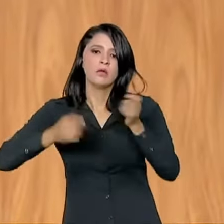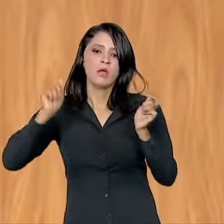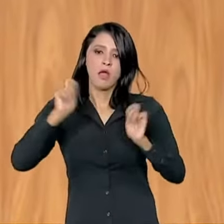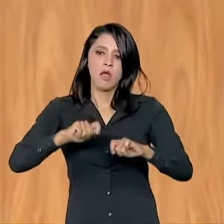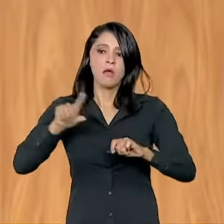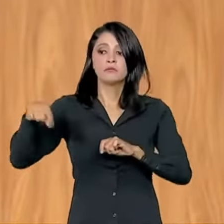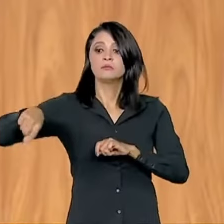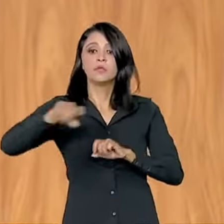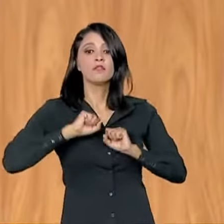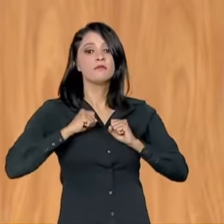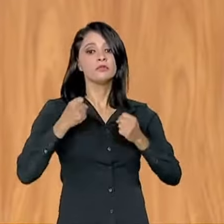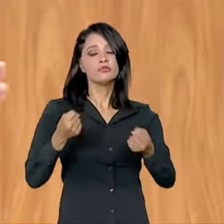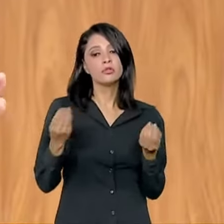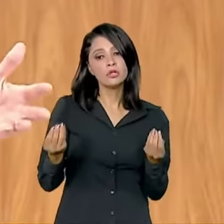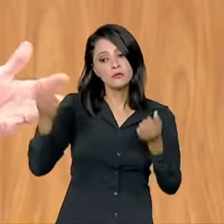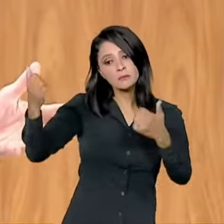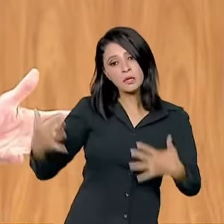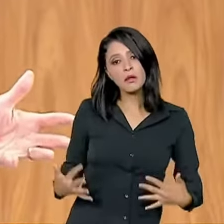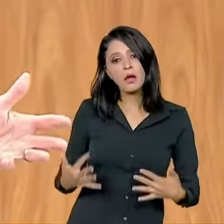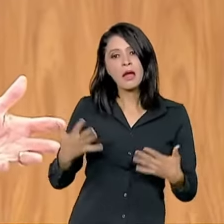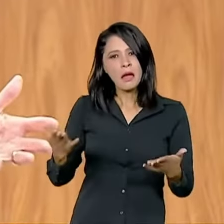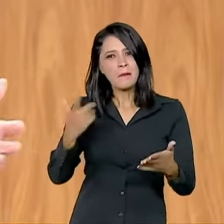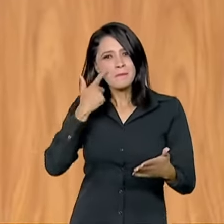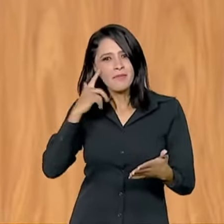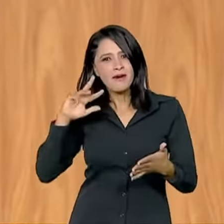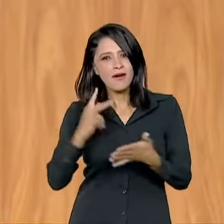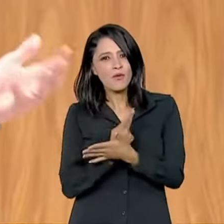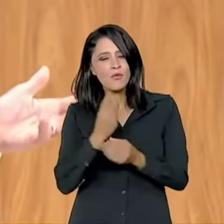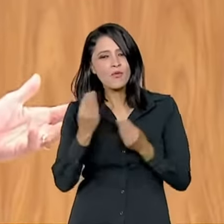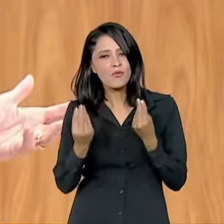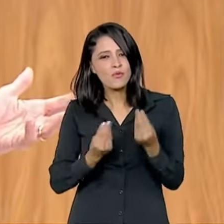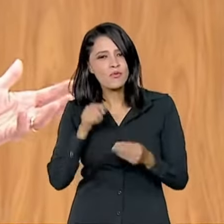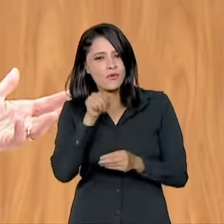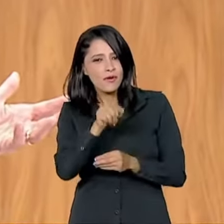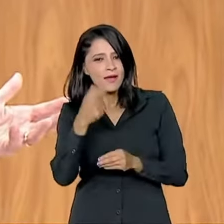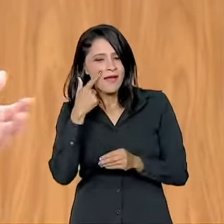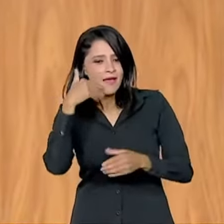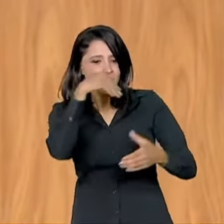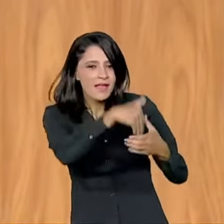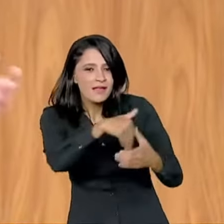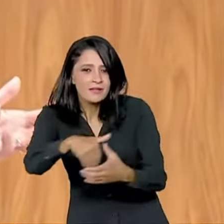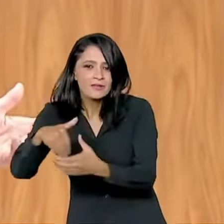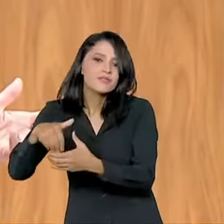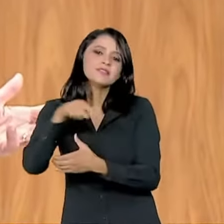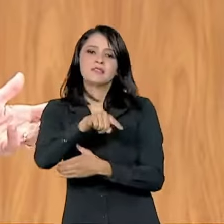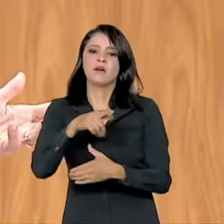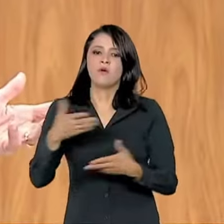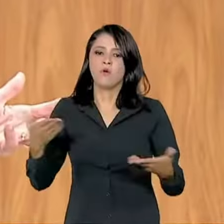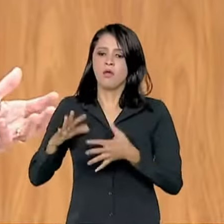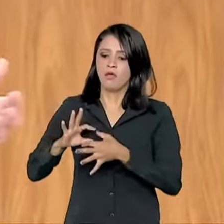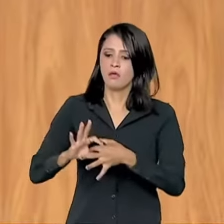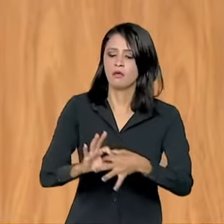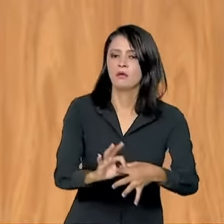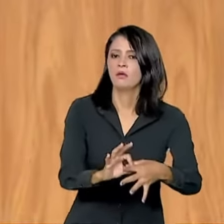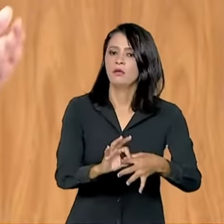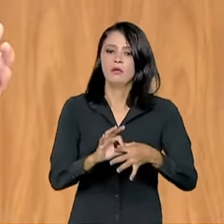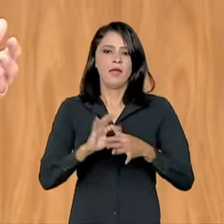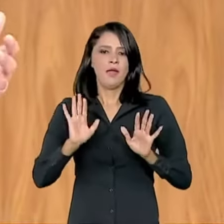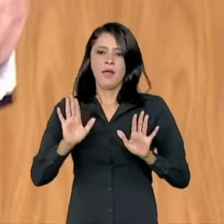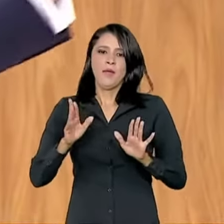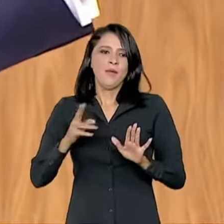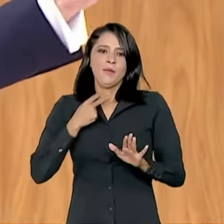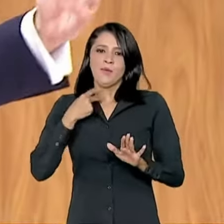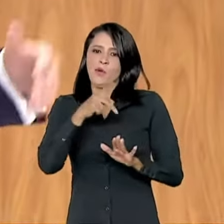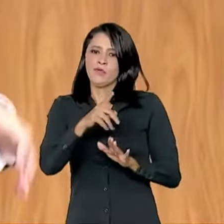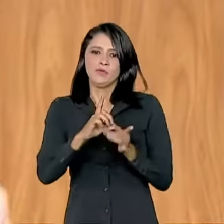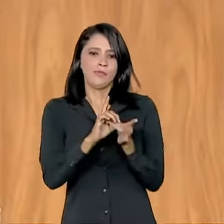que defendíamos. Bom, a situação, o marco em que essas eleições estão a decorrer não pode ser considerado